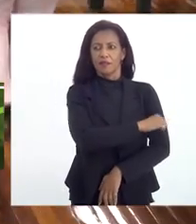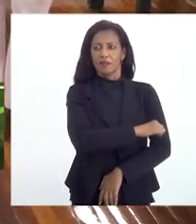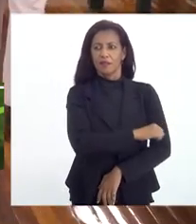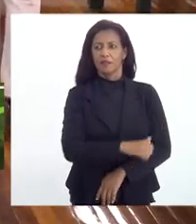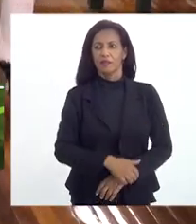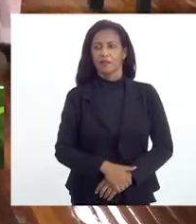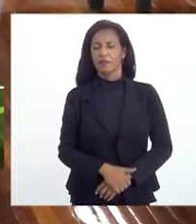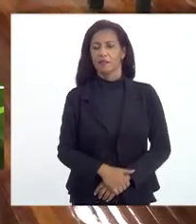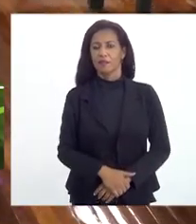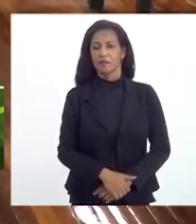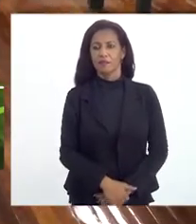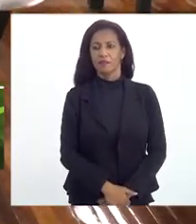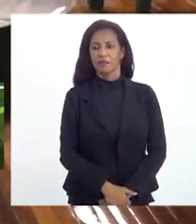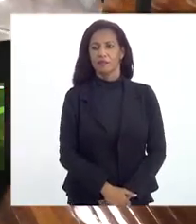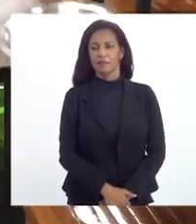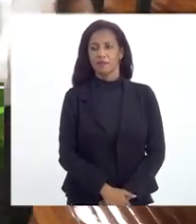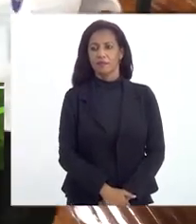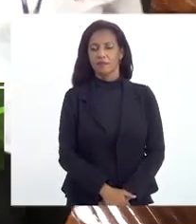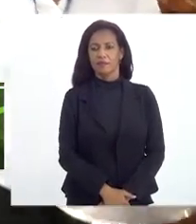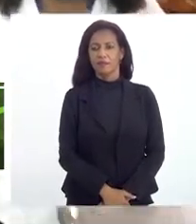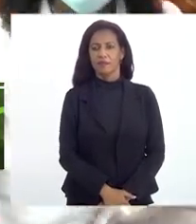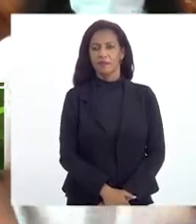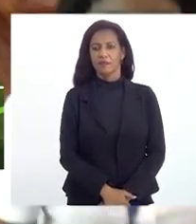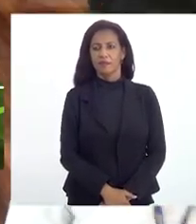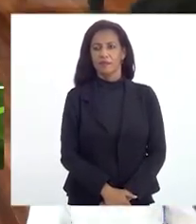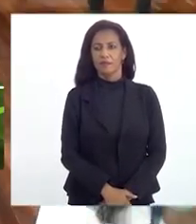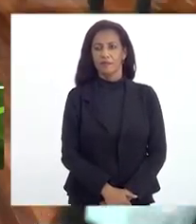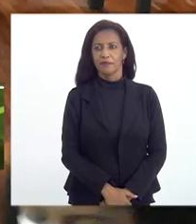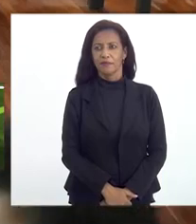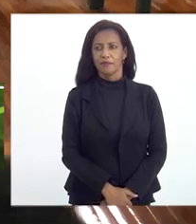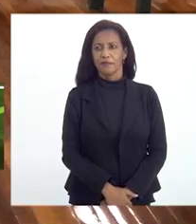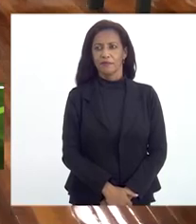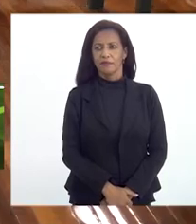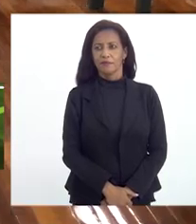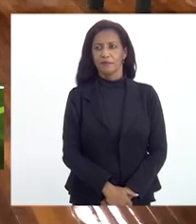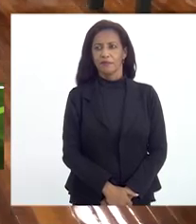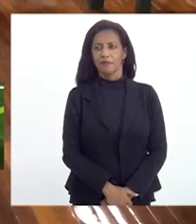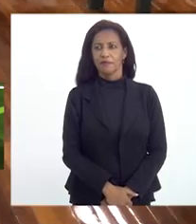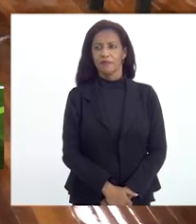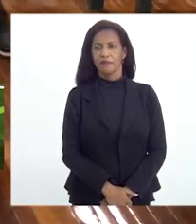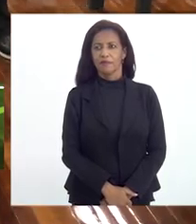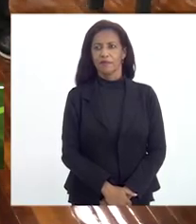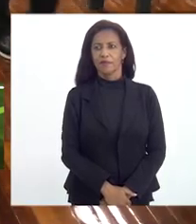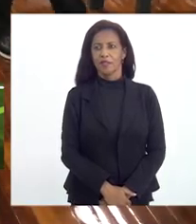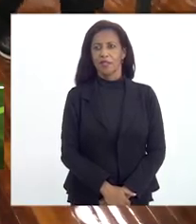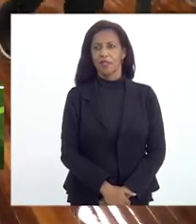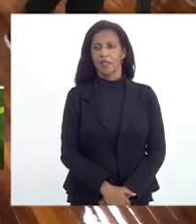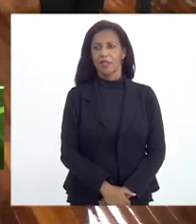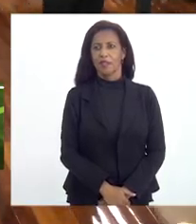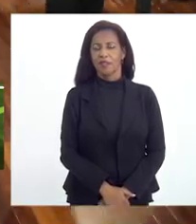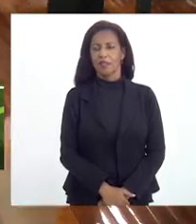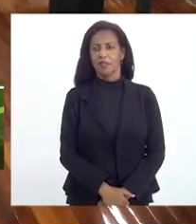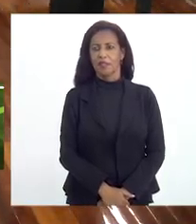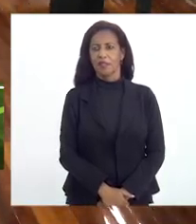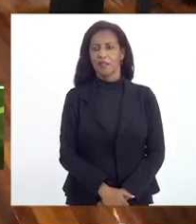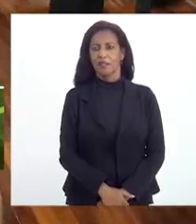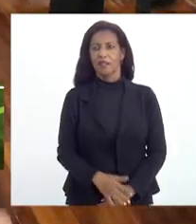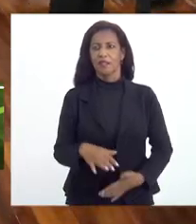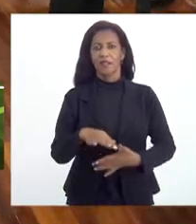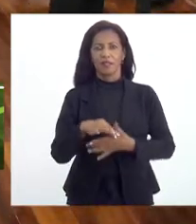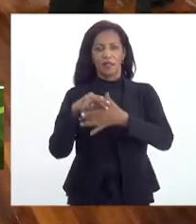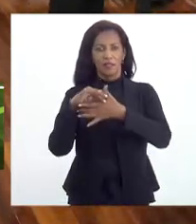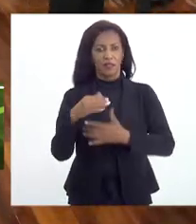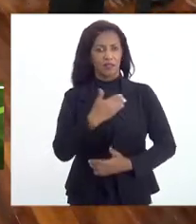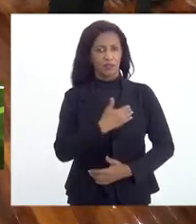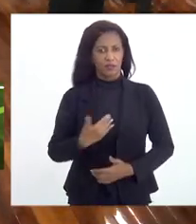o líder do governo está chegando.